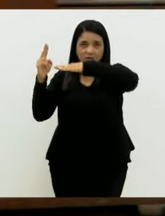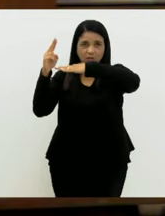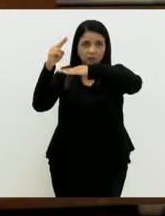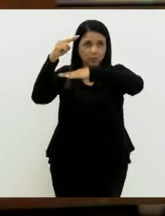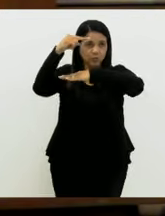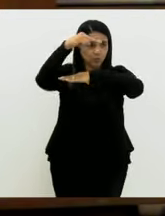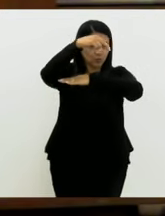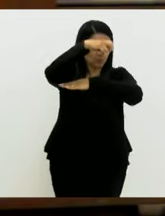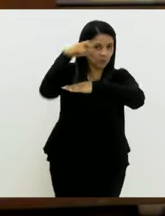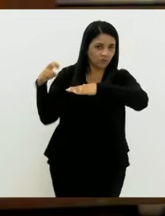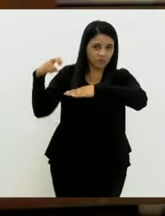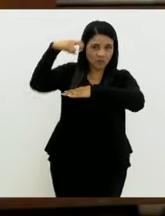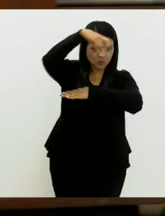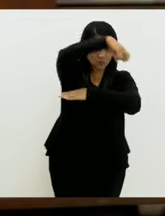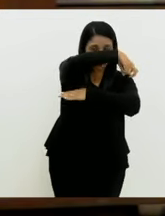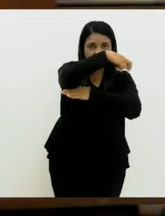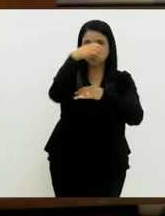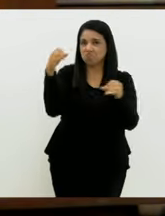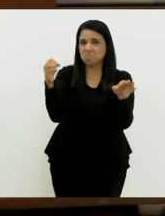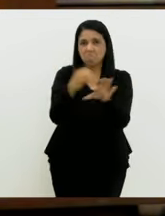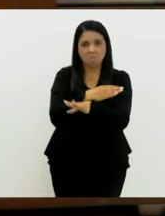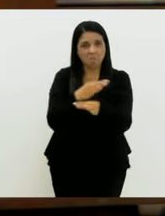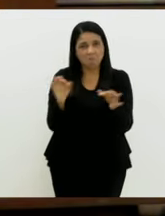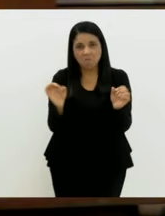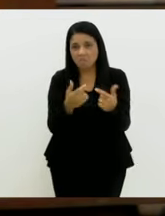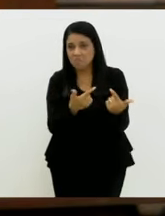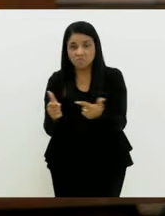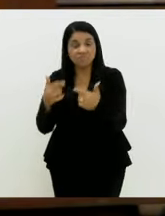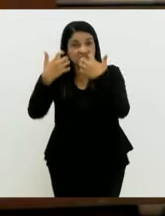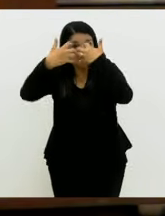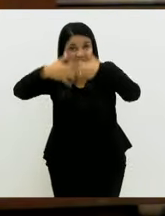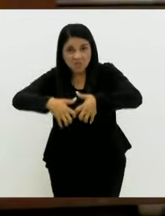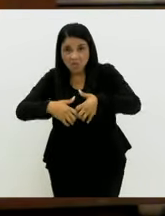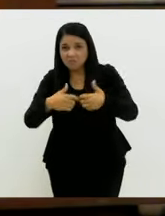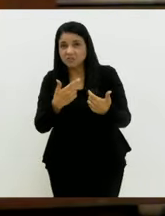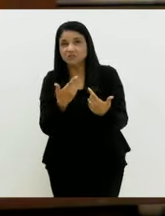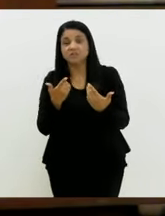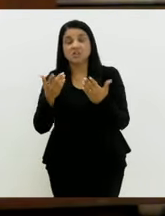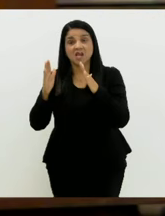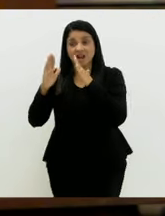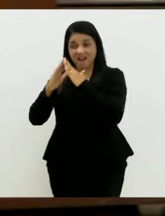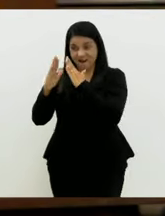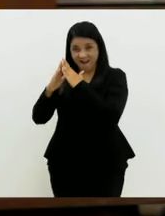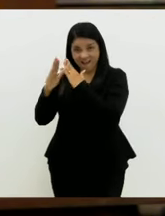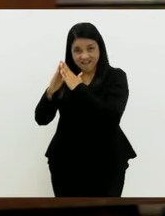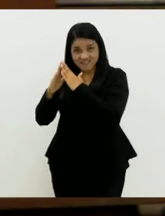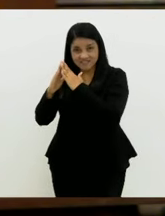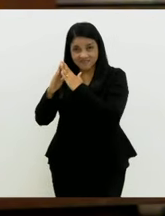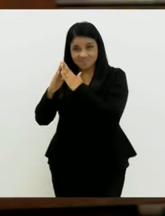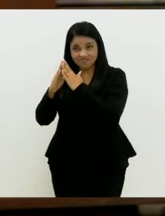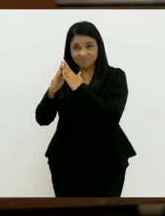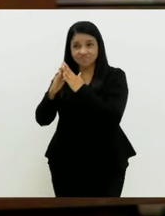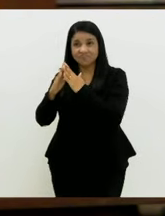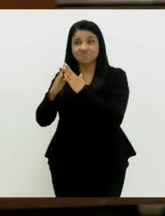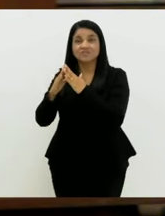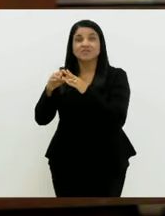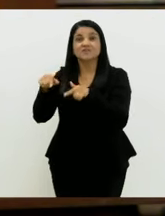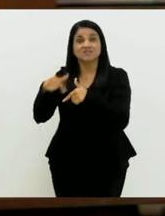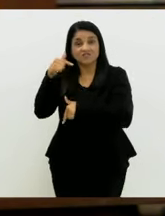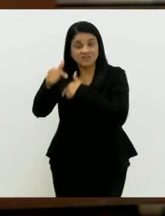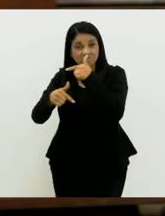Contorno, na minha cidade de Petrópolis, engolindo as casas de trabalhadores e trabalhadoras que estavam